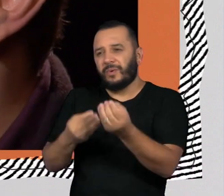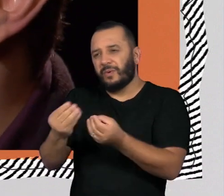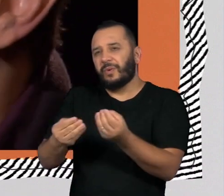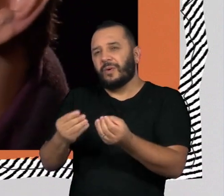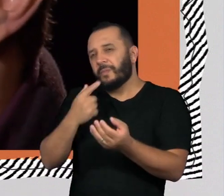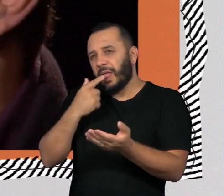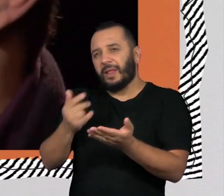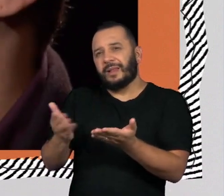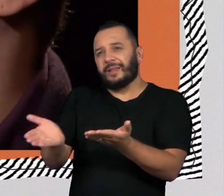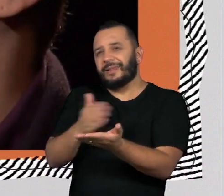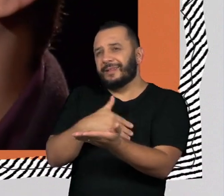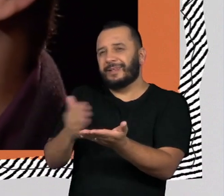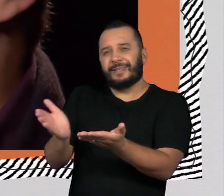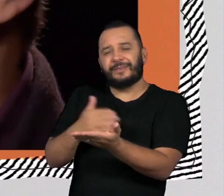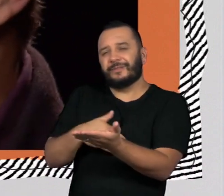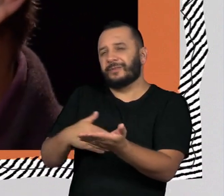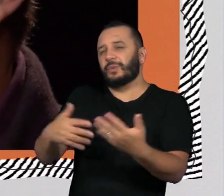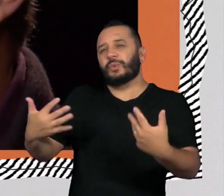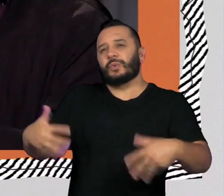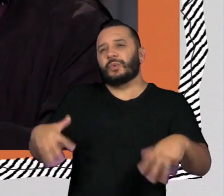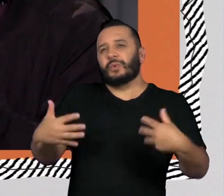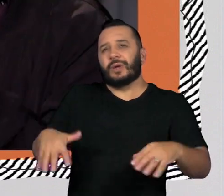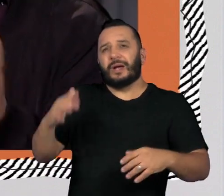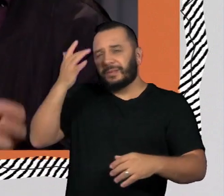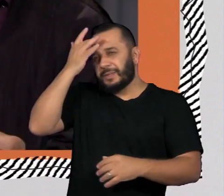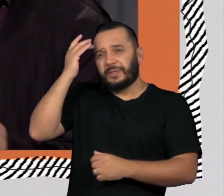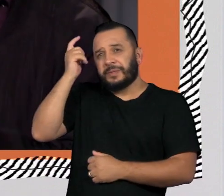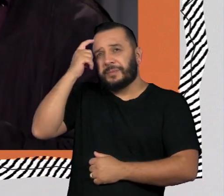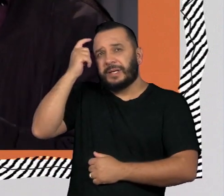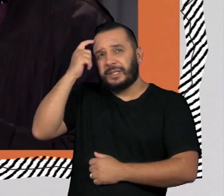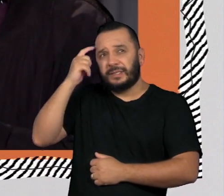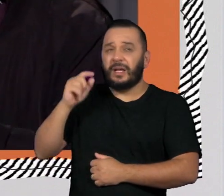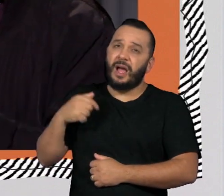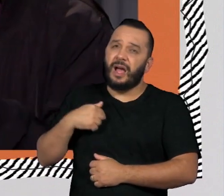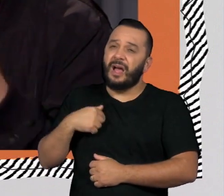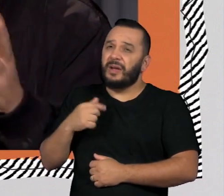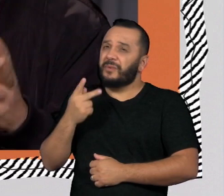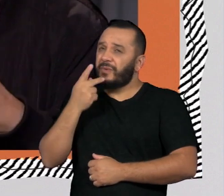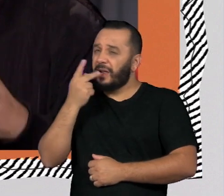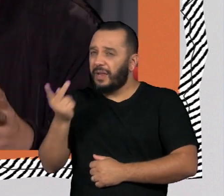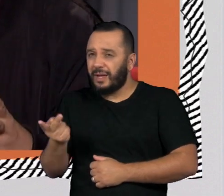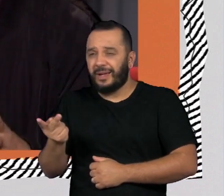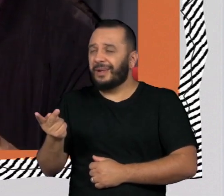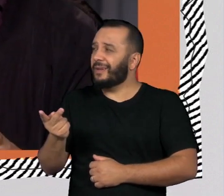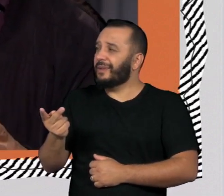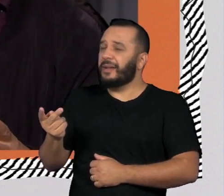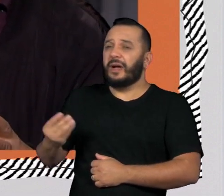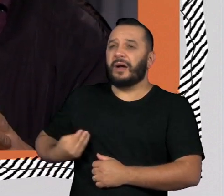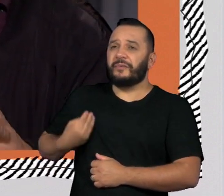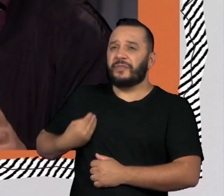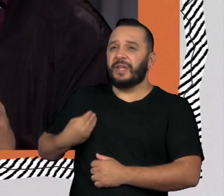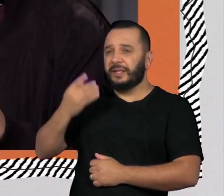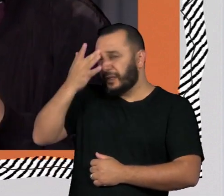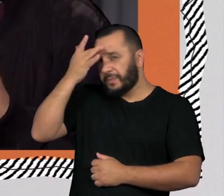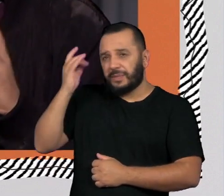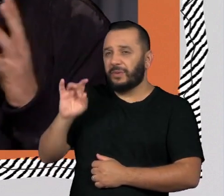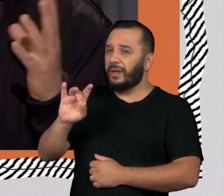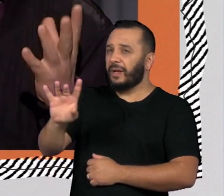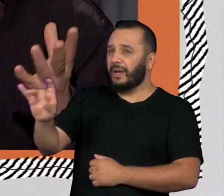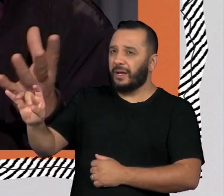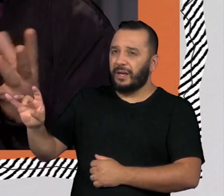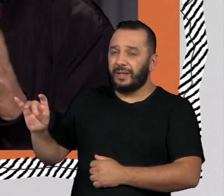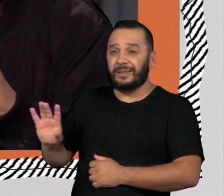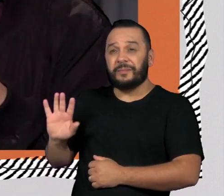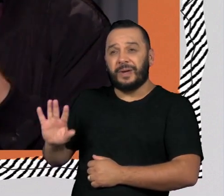olham, pensam que ele está simplesmente mimetizando os falares, a vida, o cotidiano daquelas pessoas. Mas